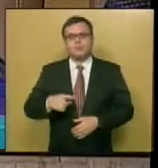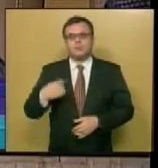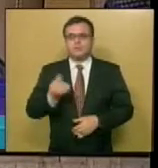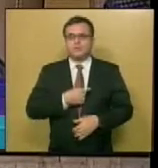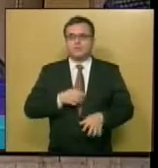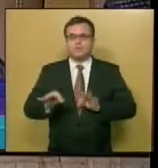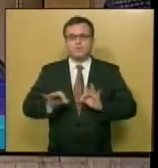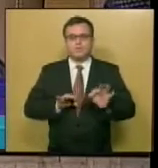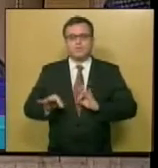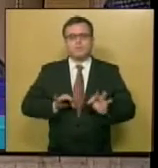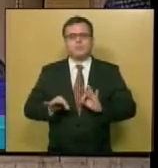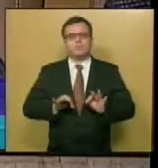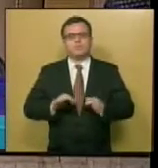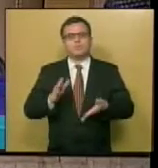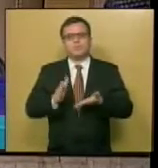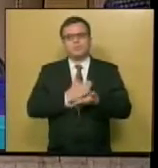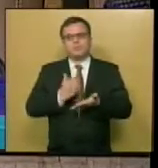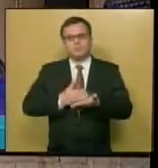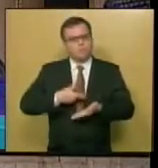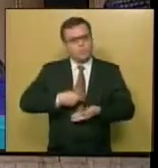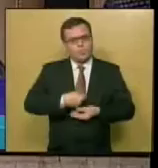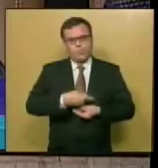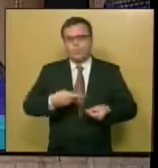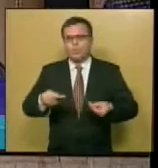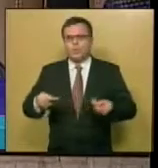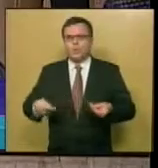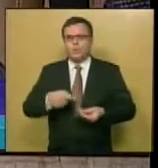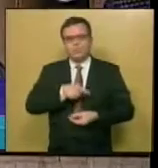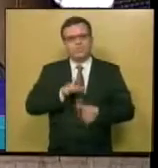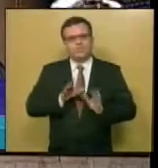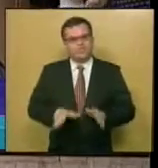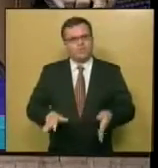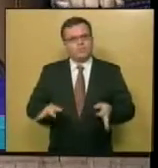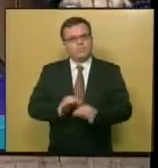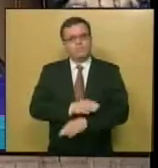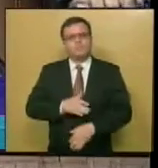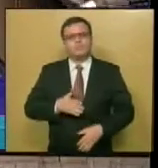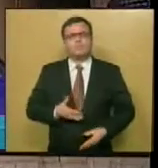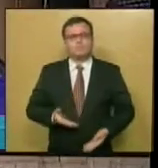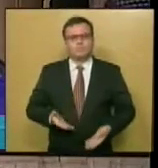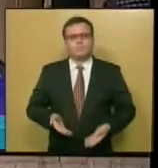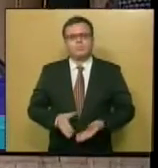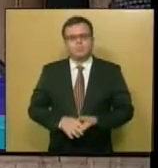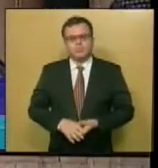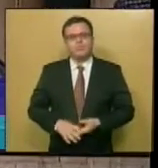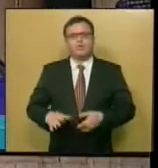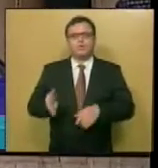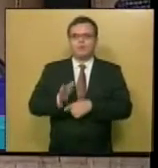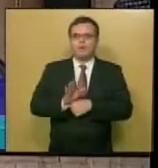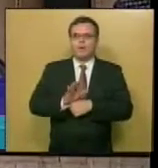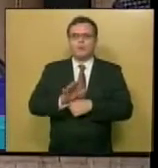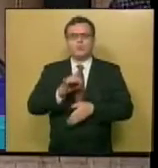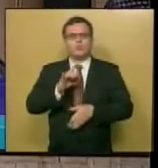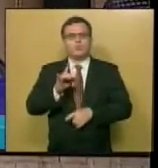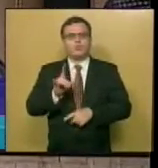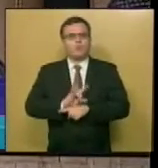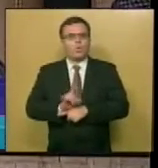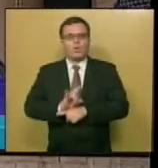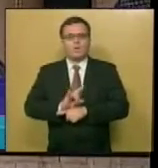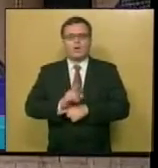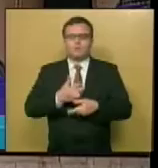de livretos biográficos, como este que os senhores receberam, vídeos documentários, lançamento do